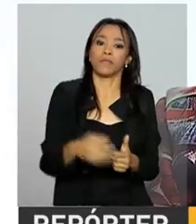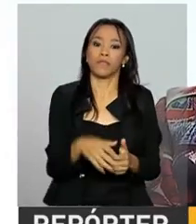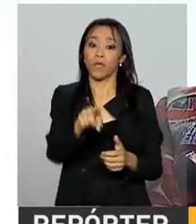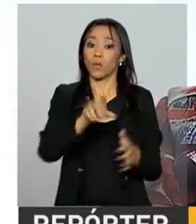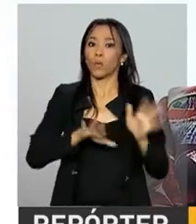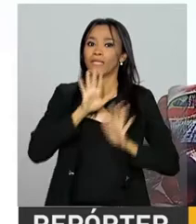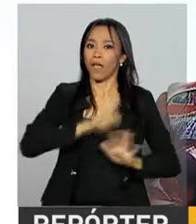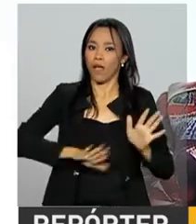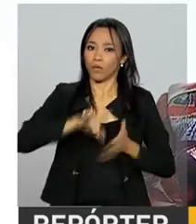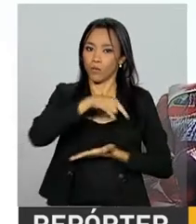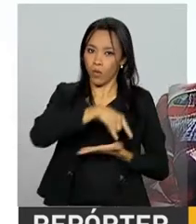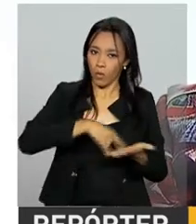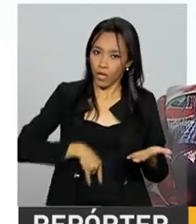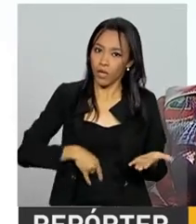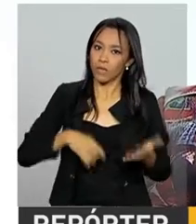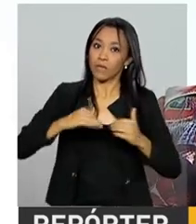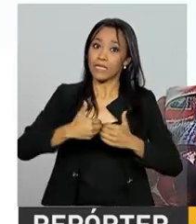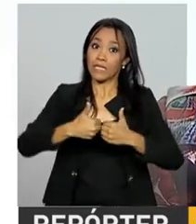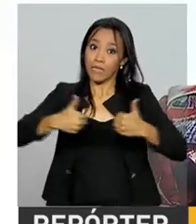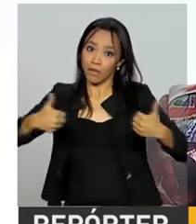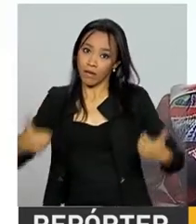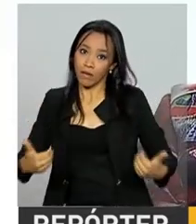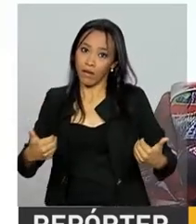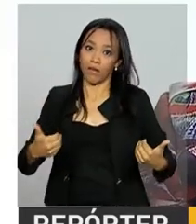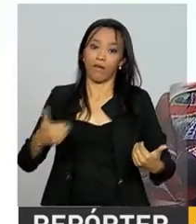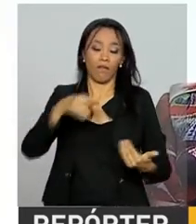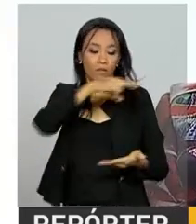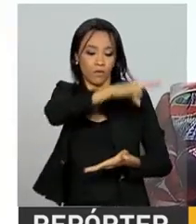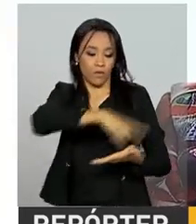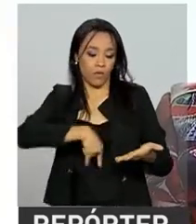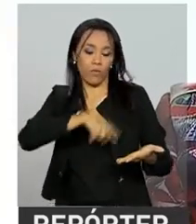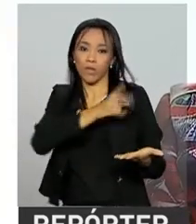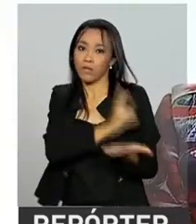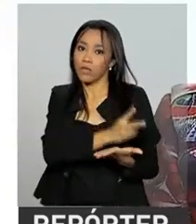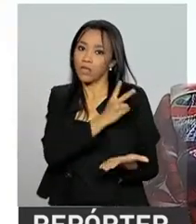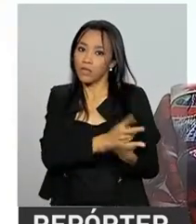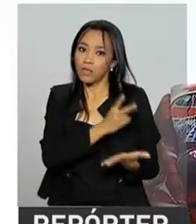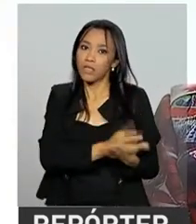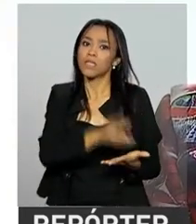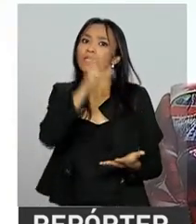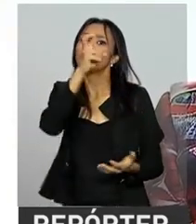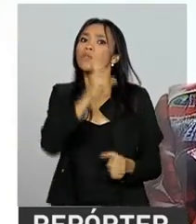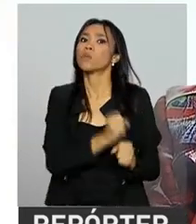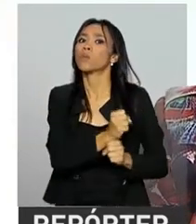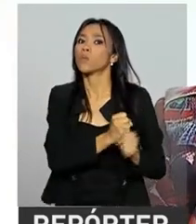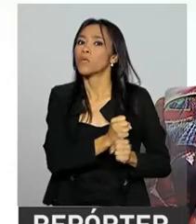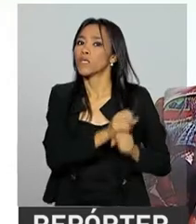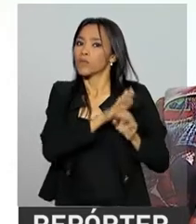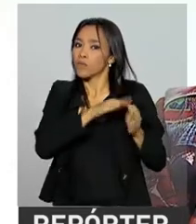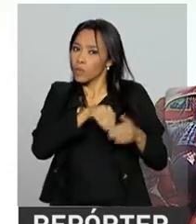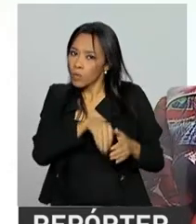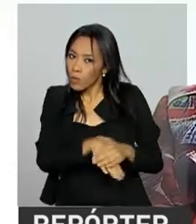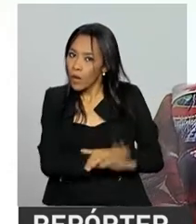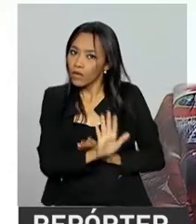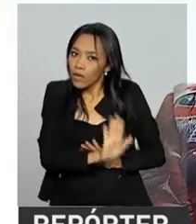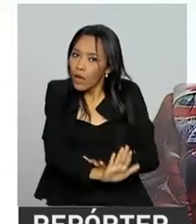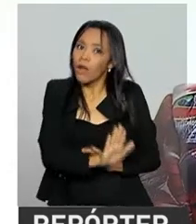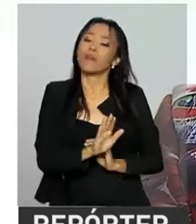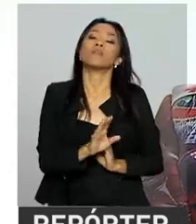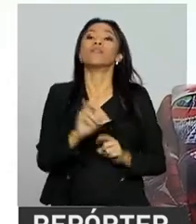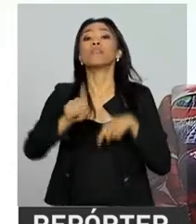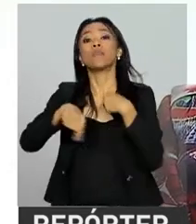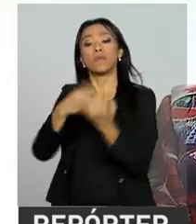documentação separar essa documentação e mantê-la por cinco anos e também conferir a